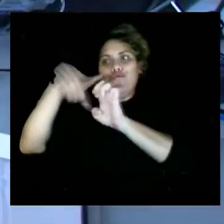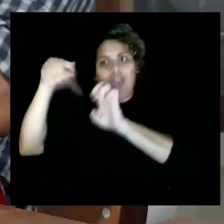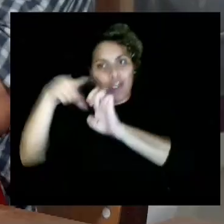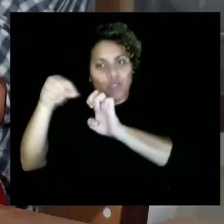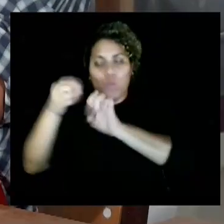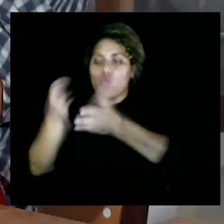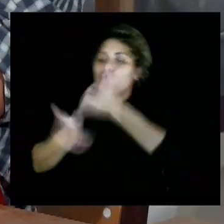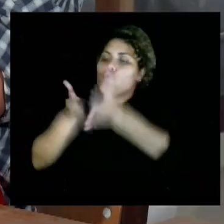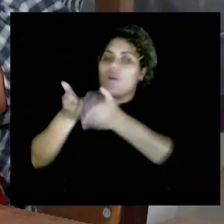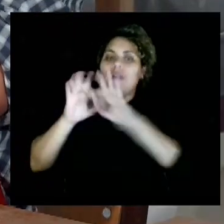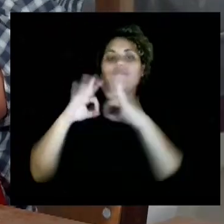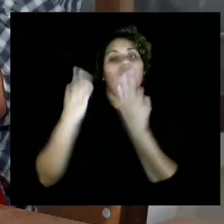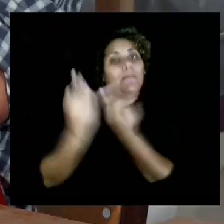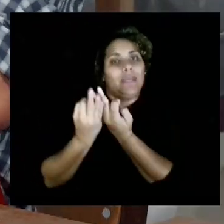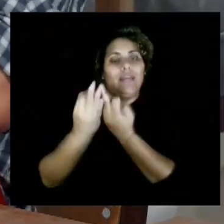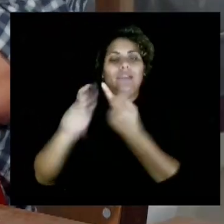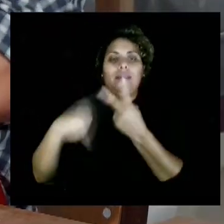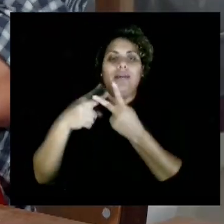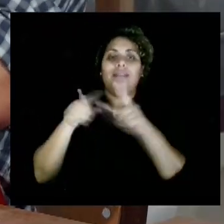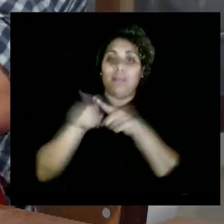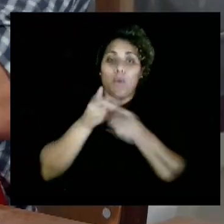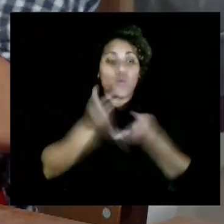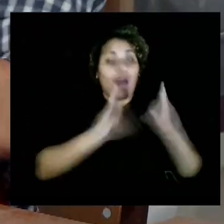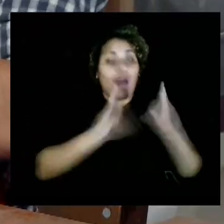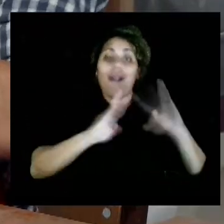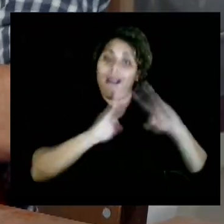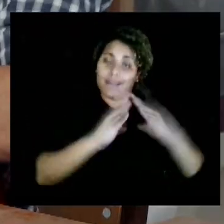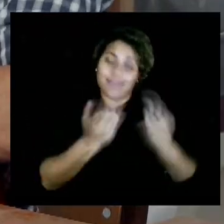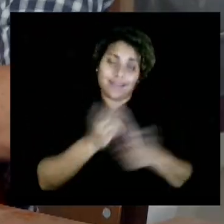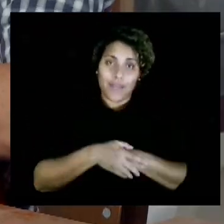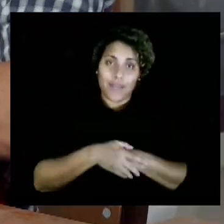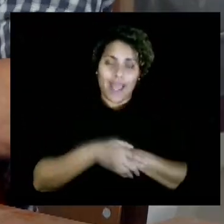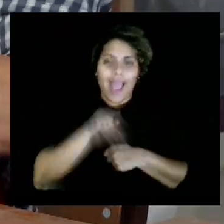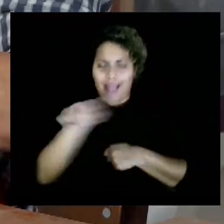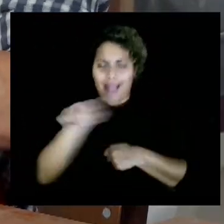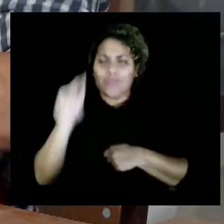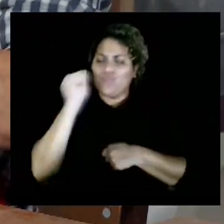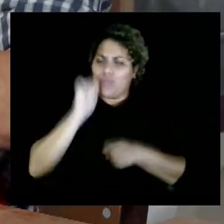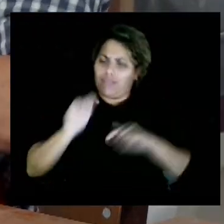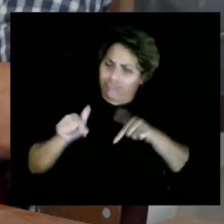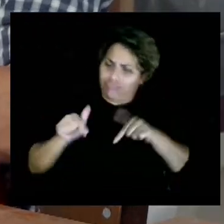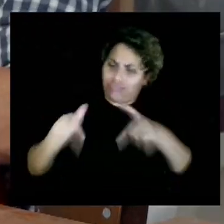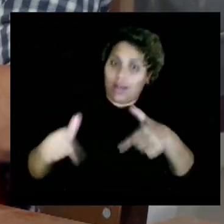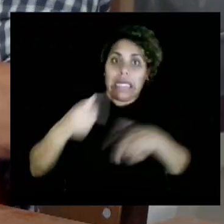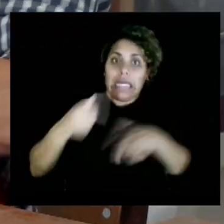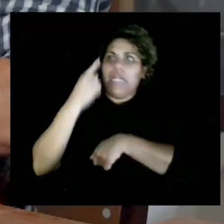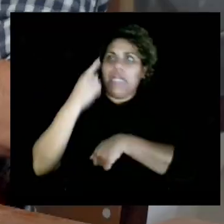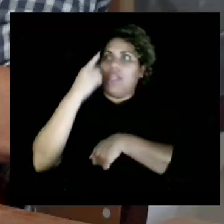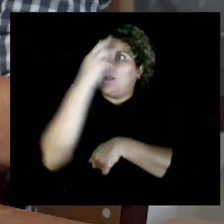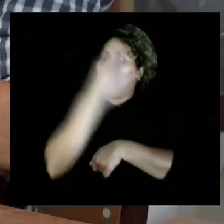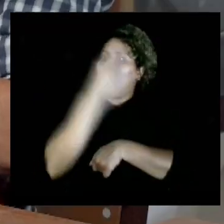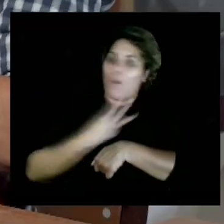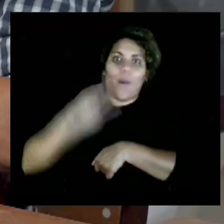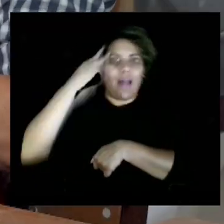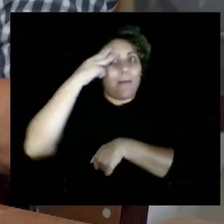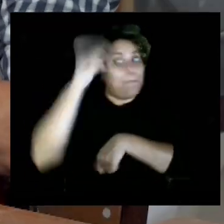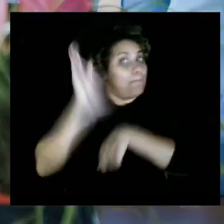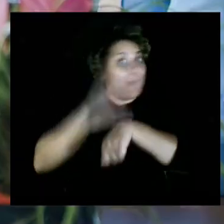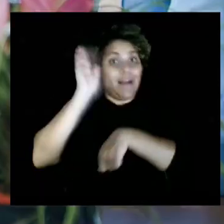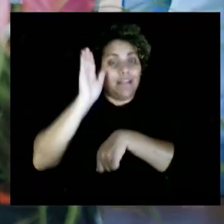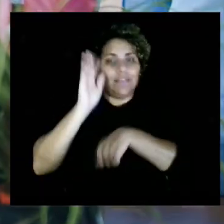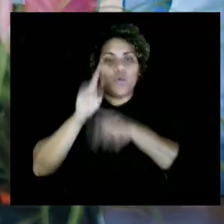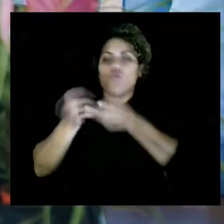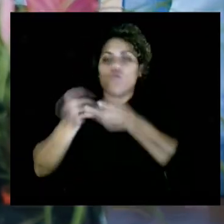e nos afazeres domésticos. Elas dedicam 3,1 horas aos cuidados familiares e